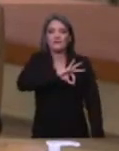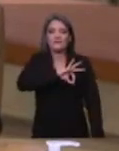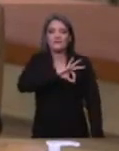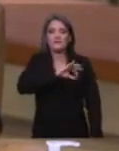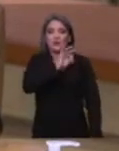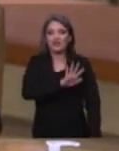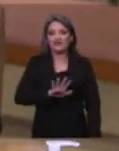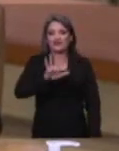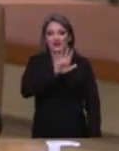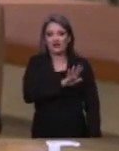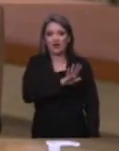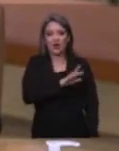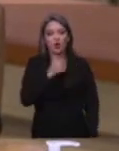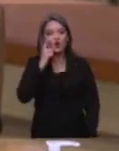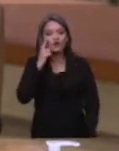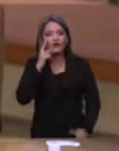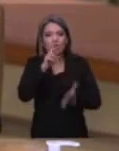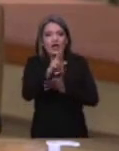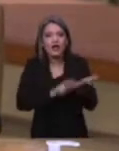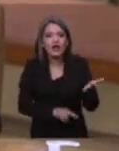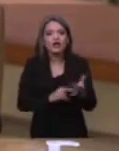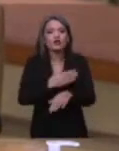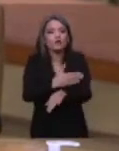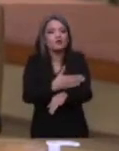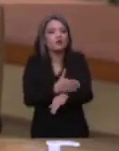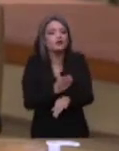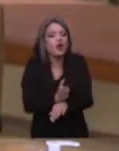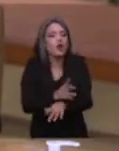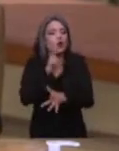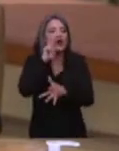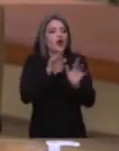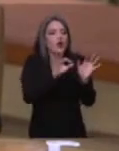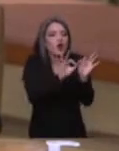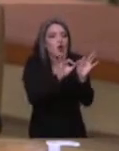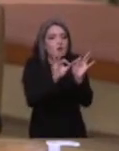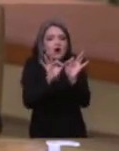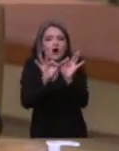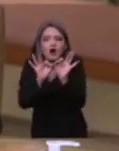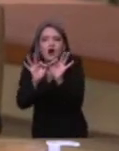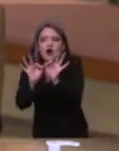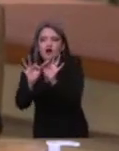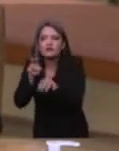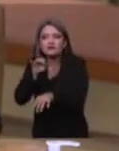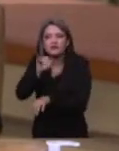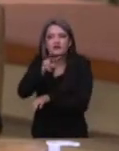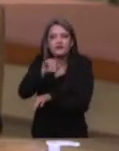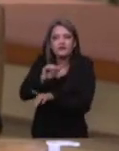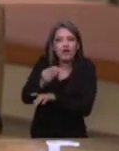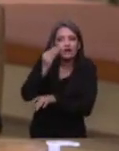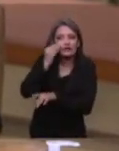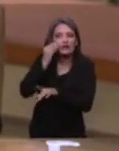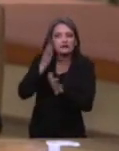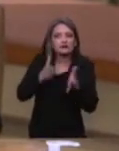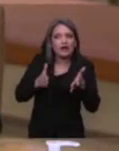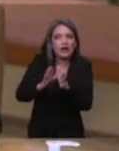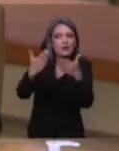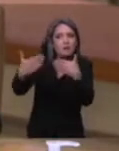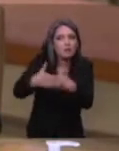acompanhando o relatório minuto a minuto de eventuais tentativas de bloqueio de